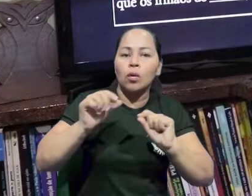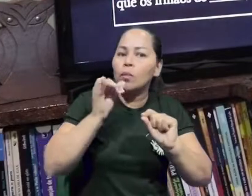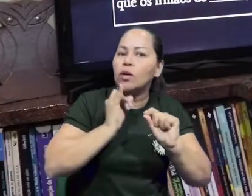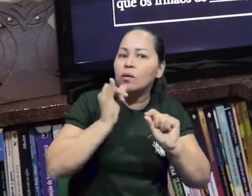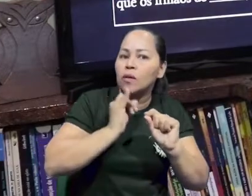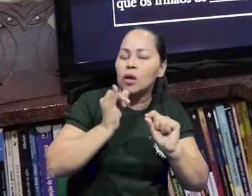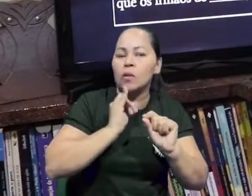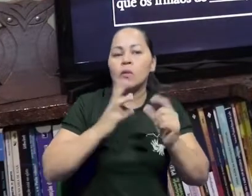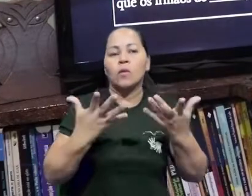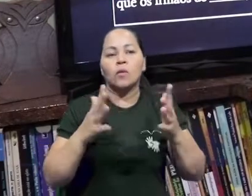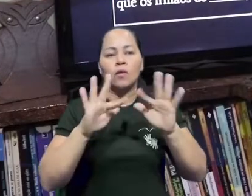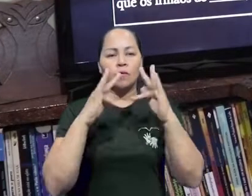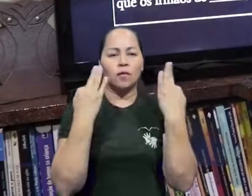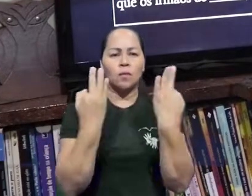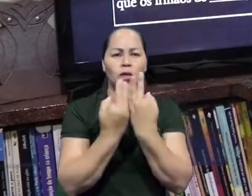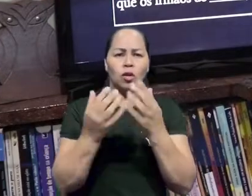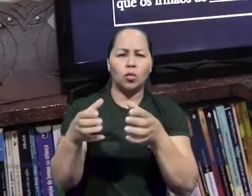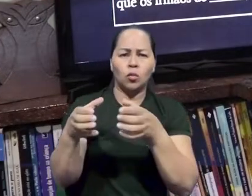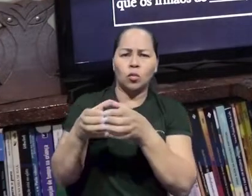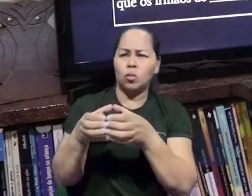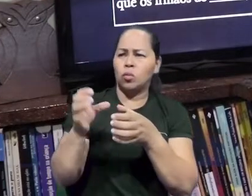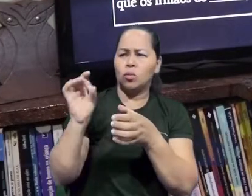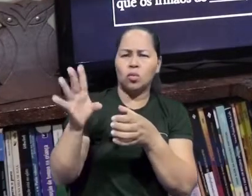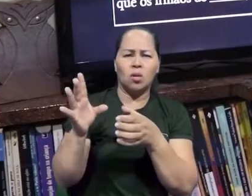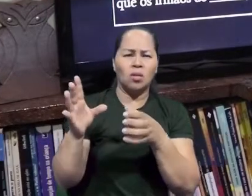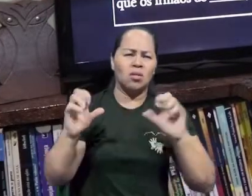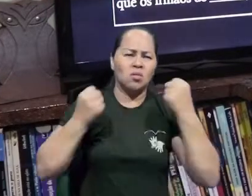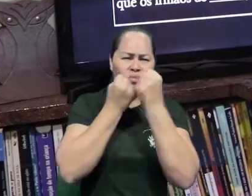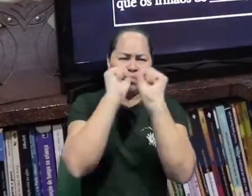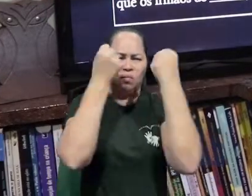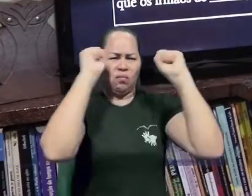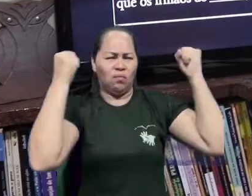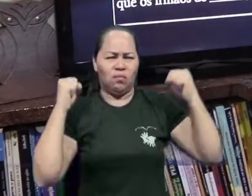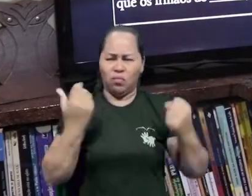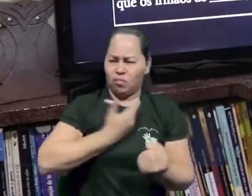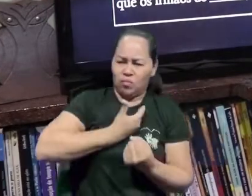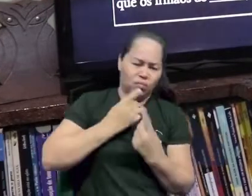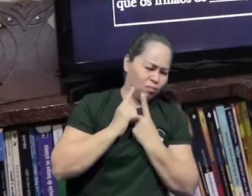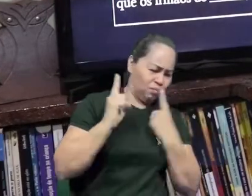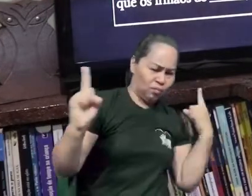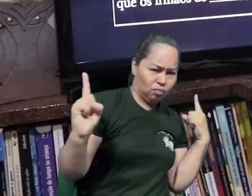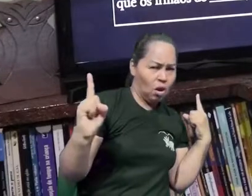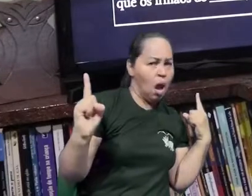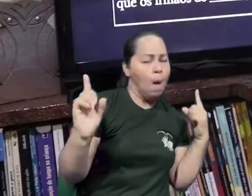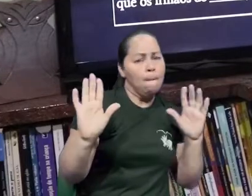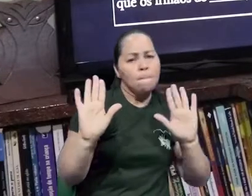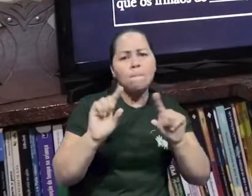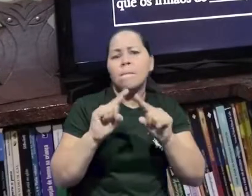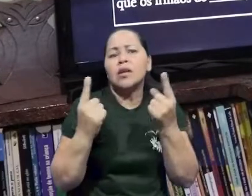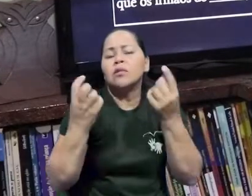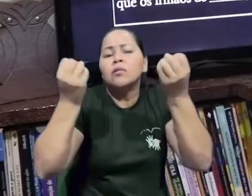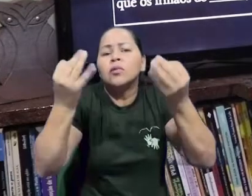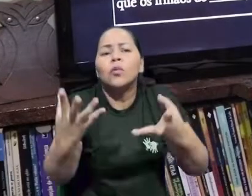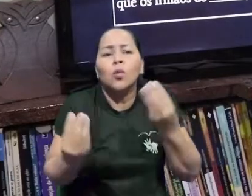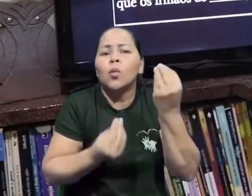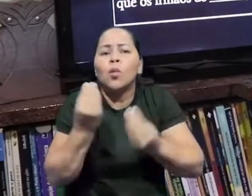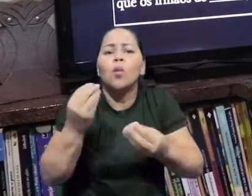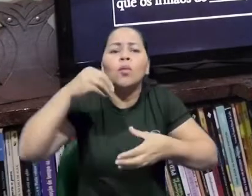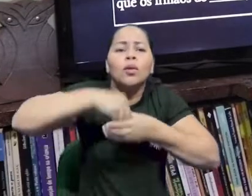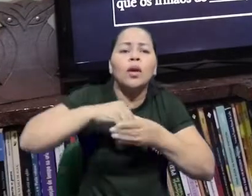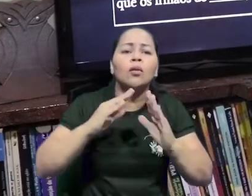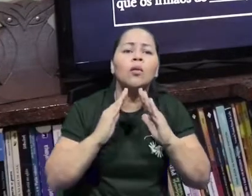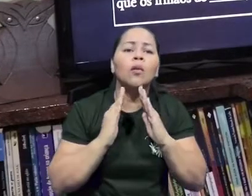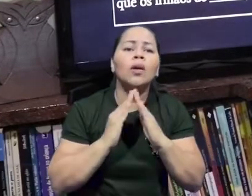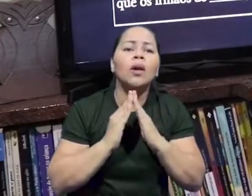família e grupos. Nesse caso, a família não falou, só disse que ele é agitado de poucas amizades. Mas não especificou como que